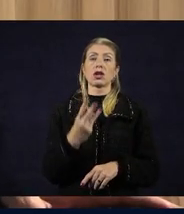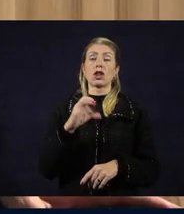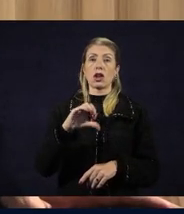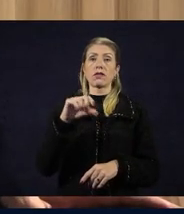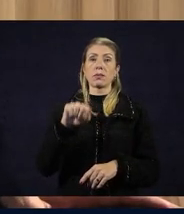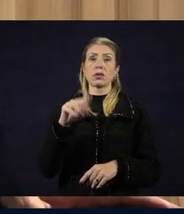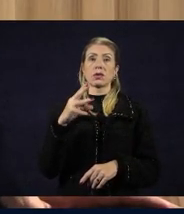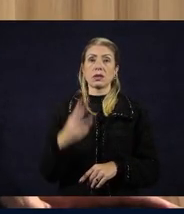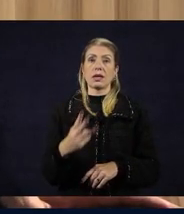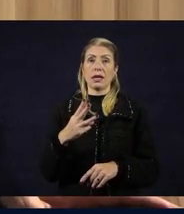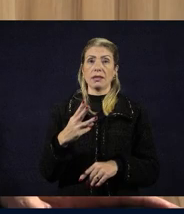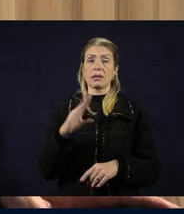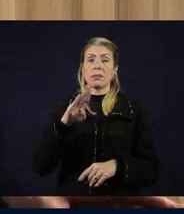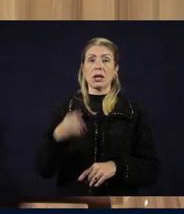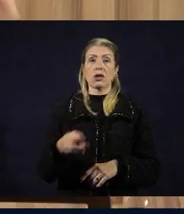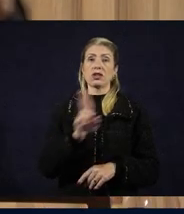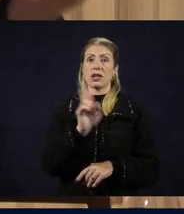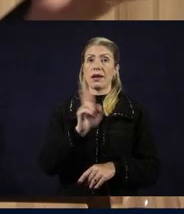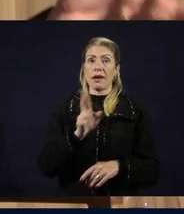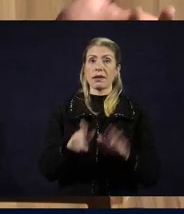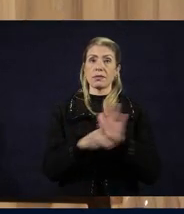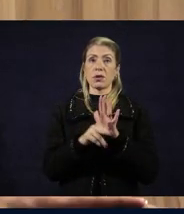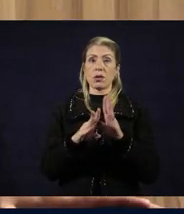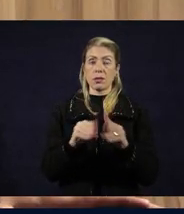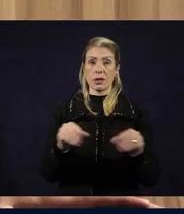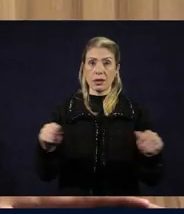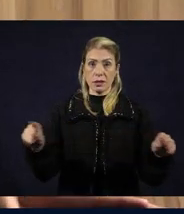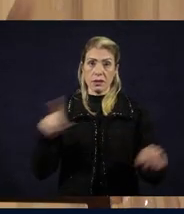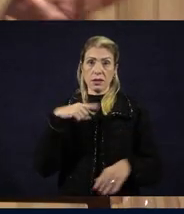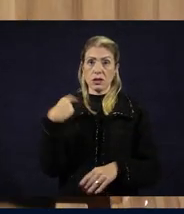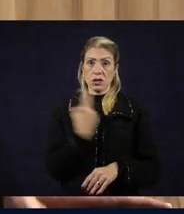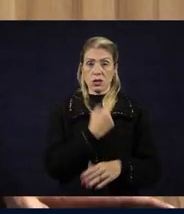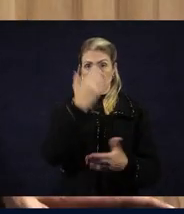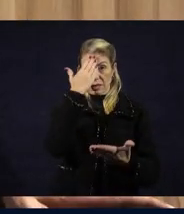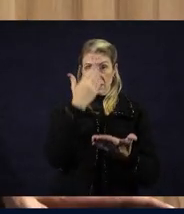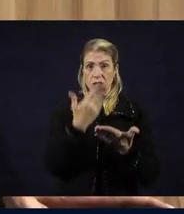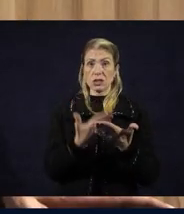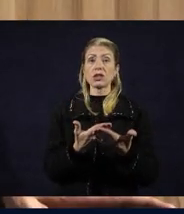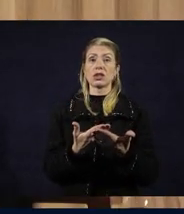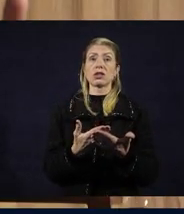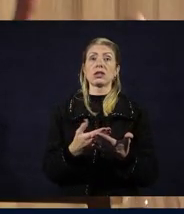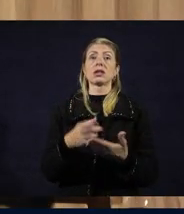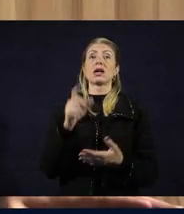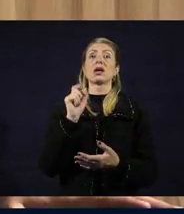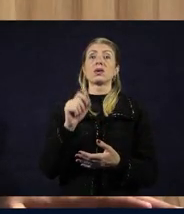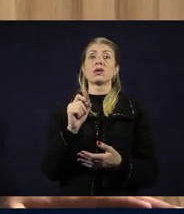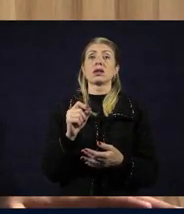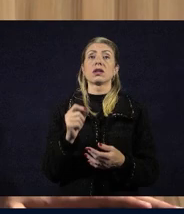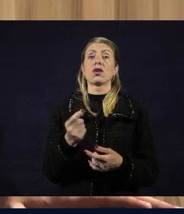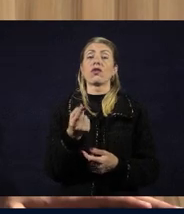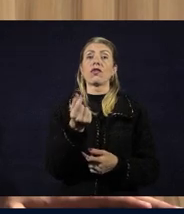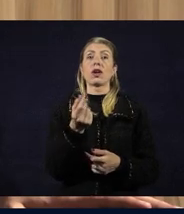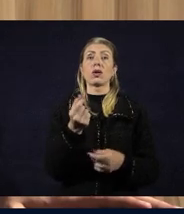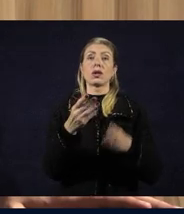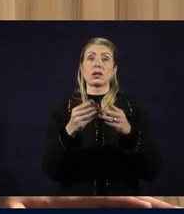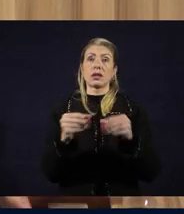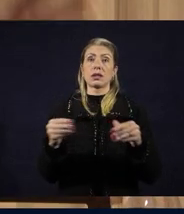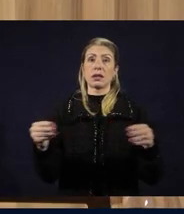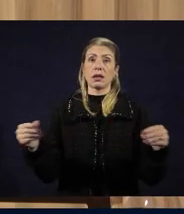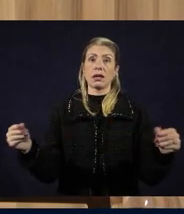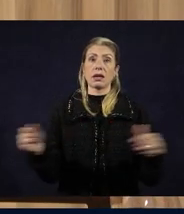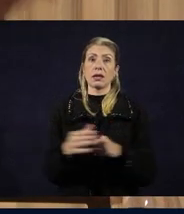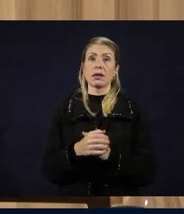terras e a gente acredita obviamente no valor da tag no crescimento desse desse ativo né